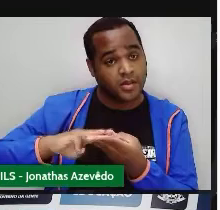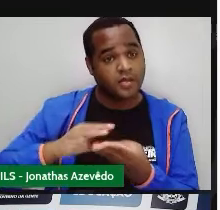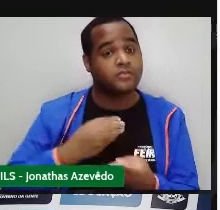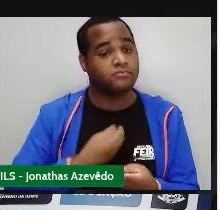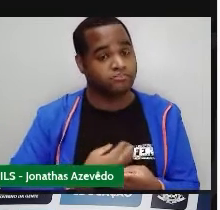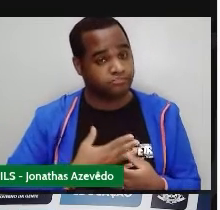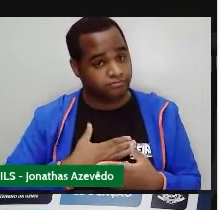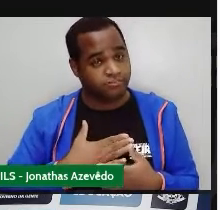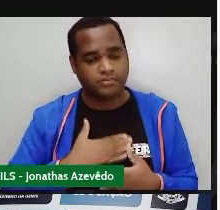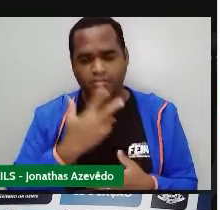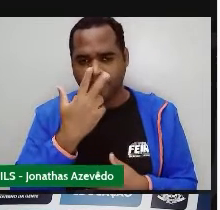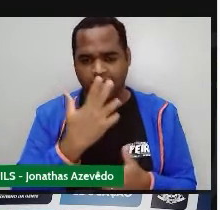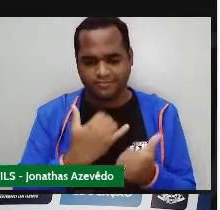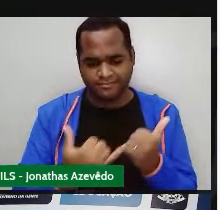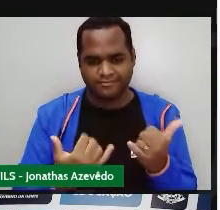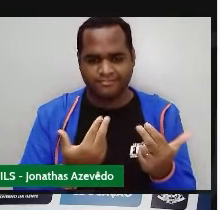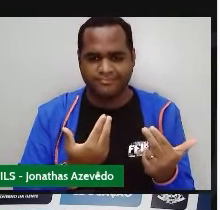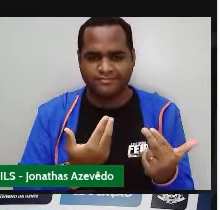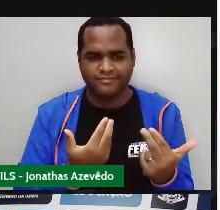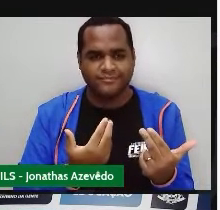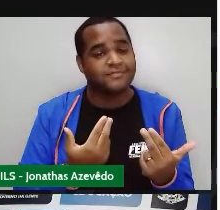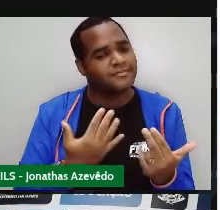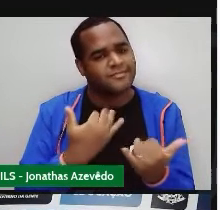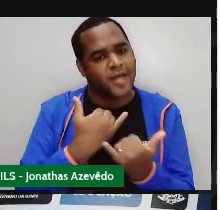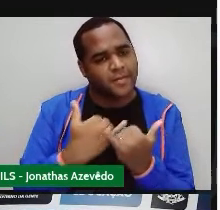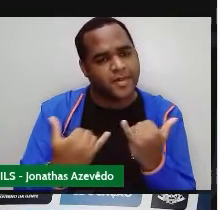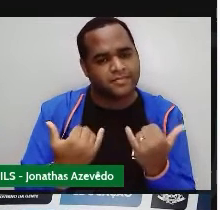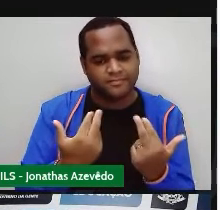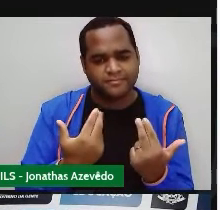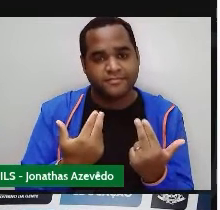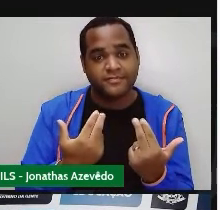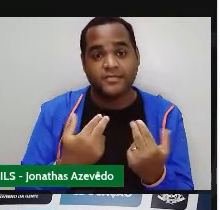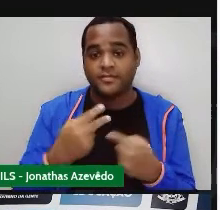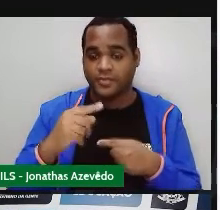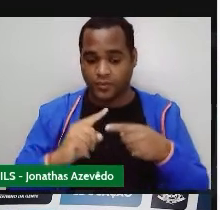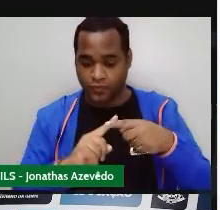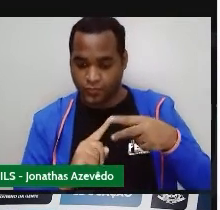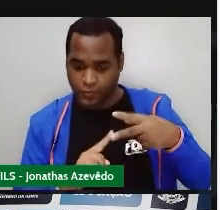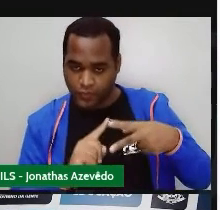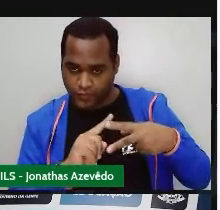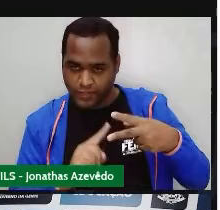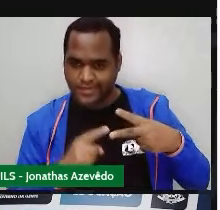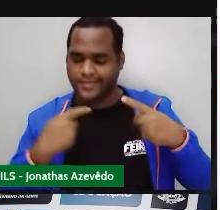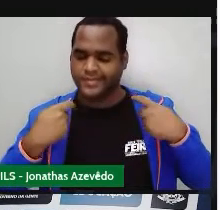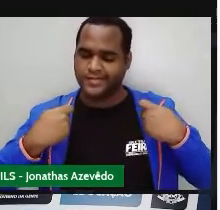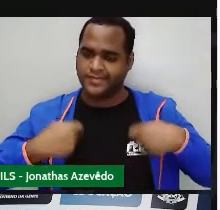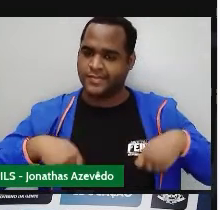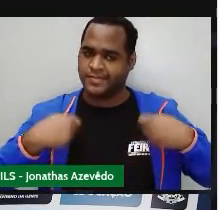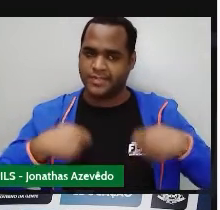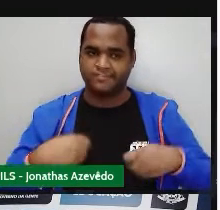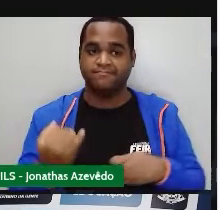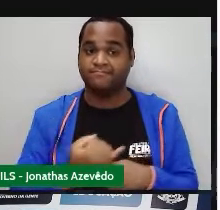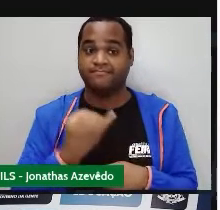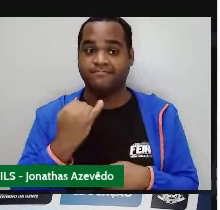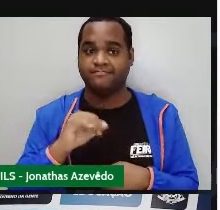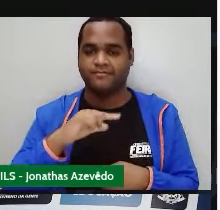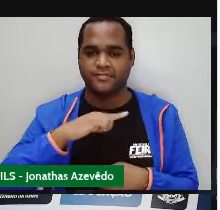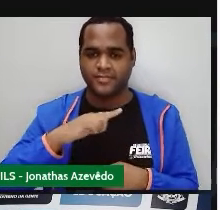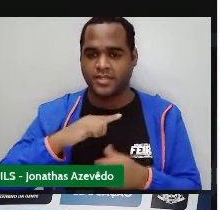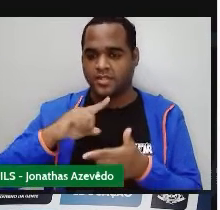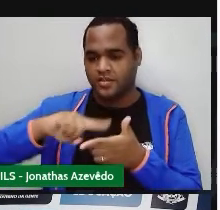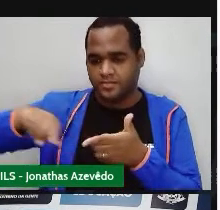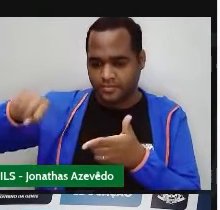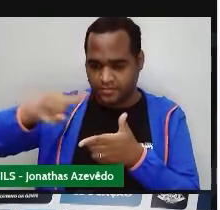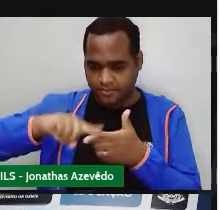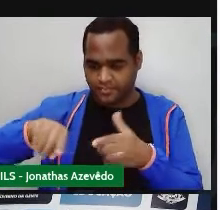nossa vida tem uma semelhança e onde é que tá a semelhança é que as duas precisam né aliás As duas têm